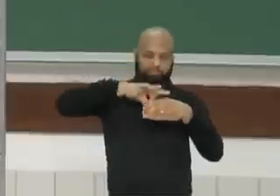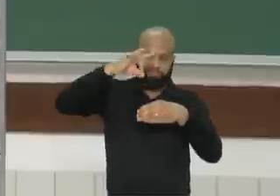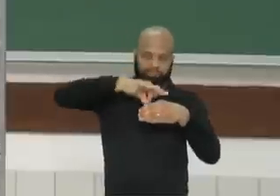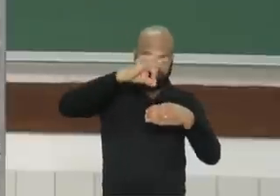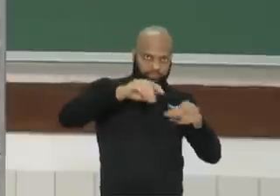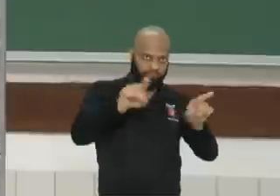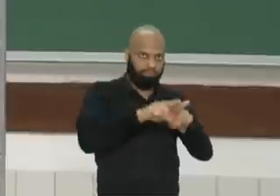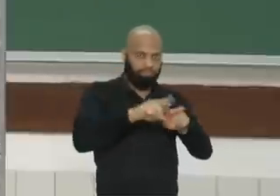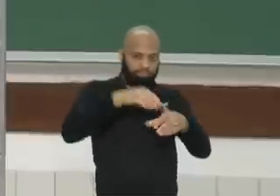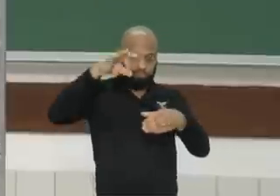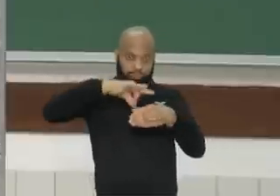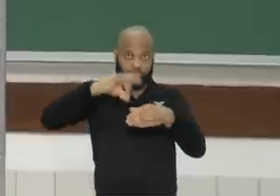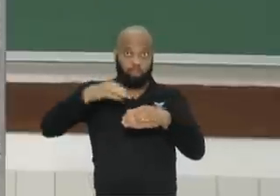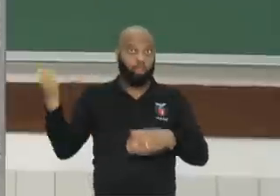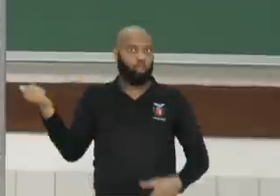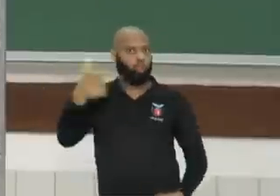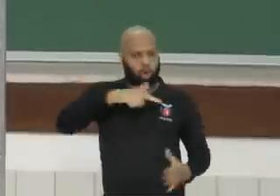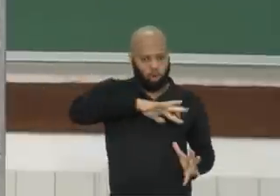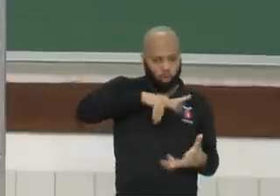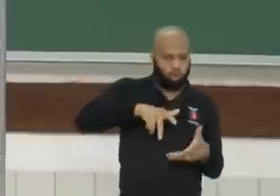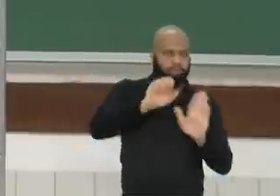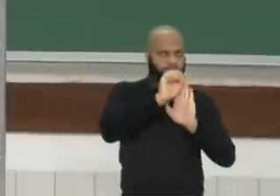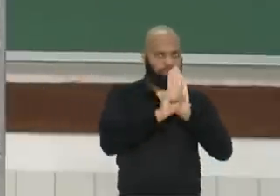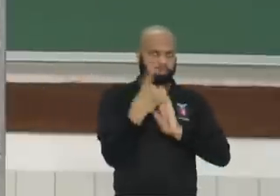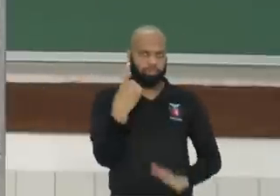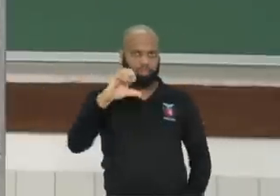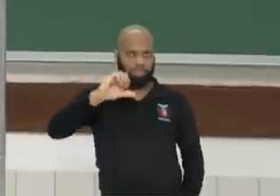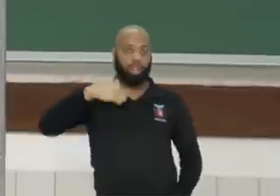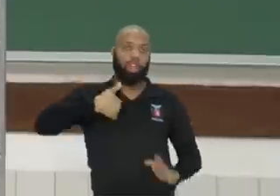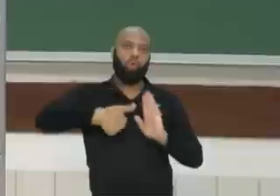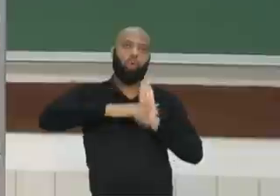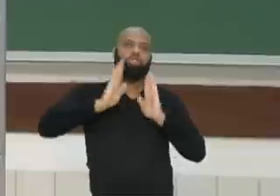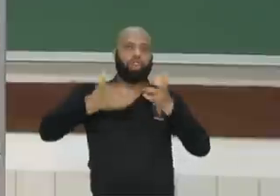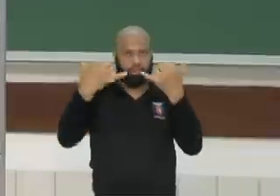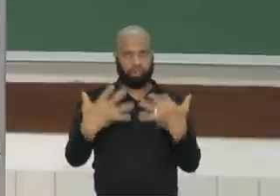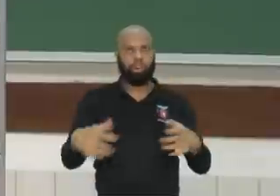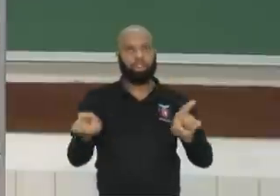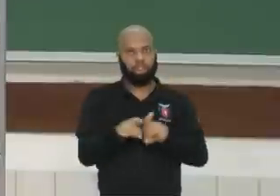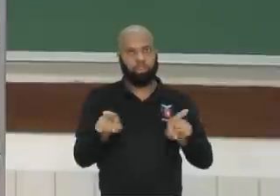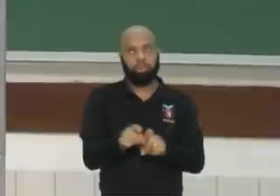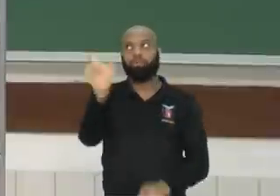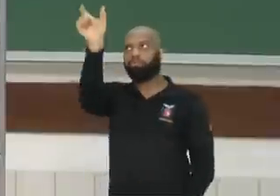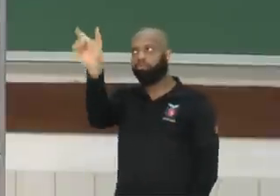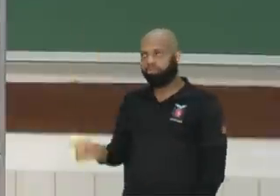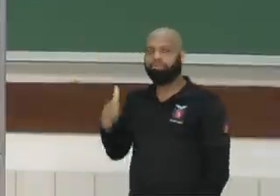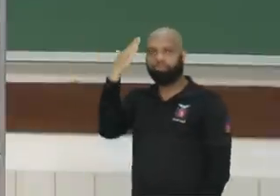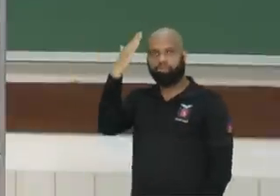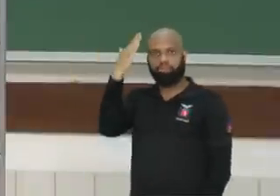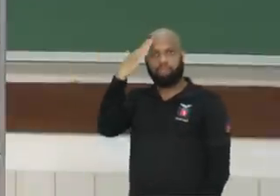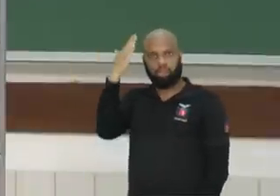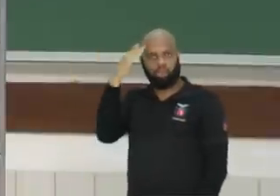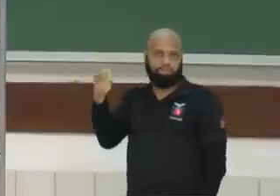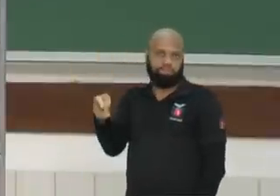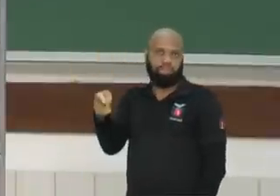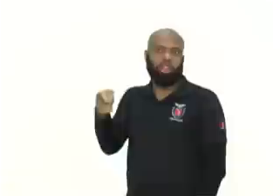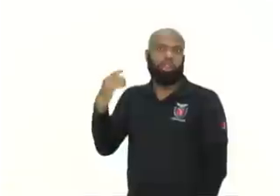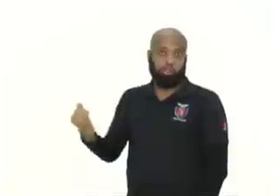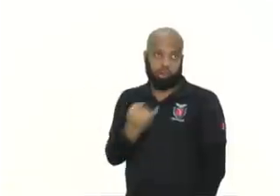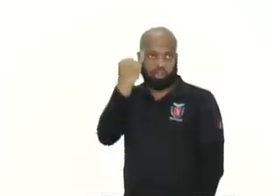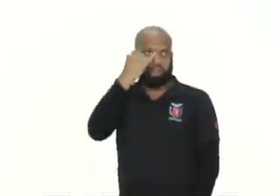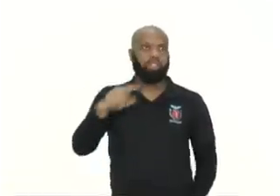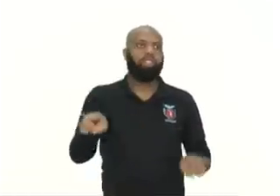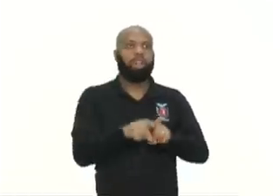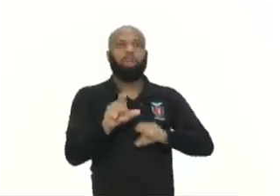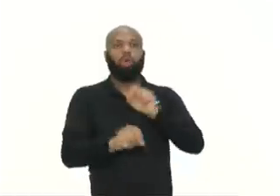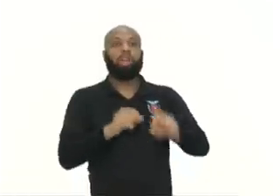o maior produtor de erva mate do mundo no século XIX, como o professor explicou para vocês, essa figura que é o Barão de Serra Azul, né? Causou